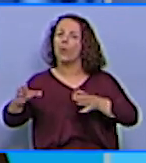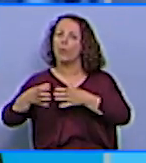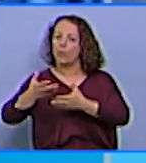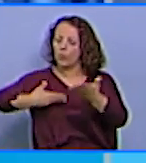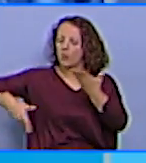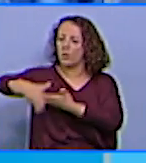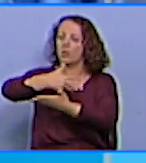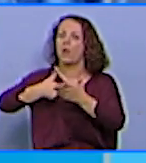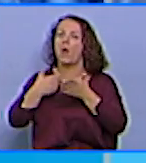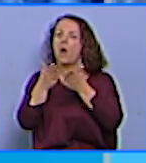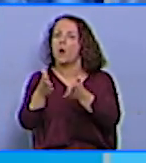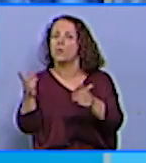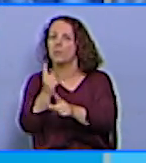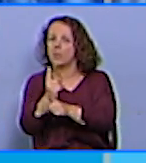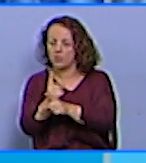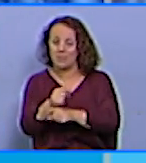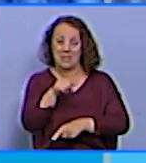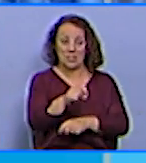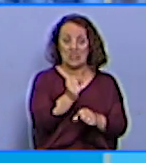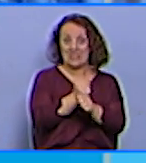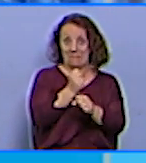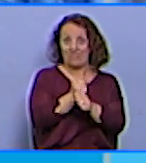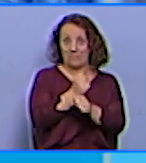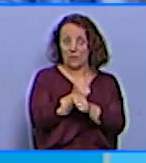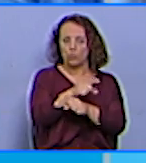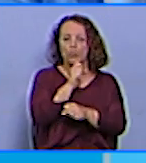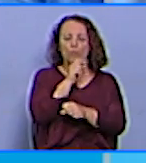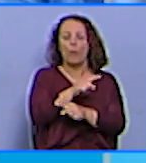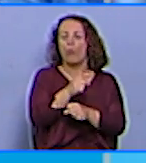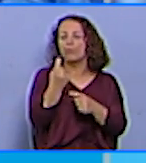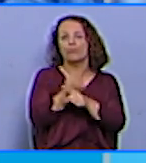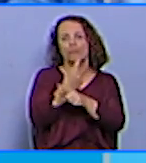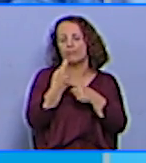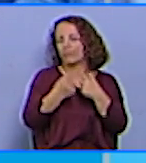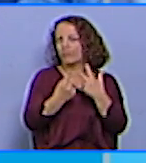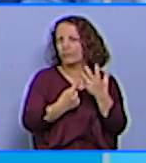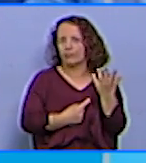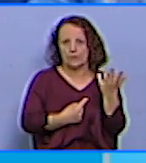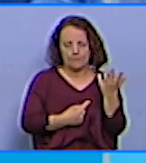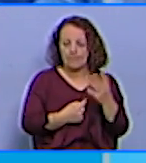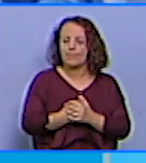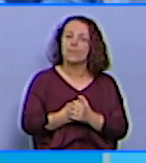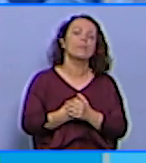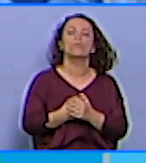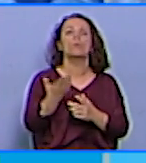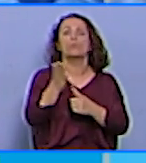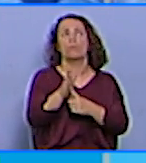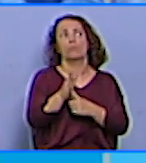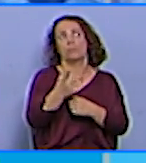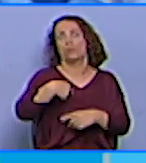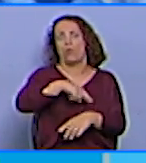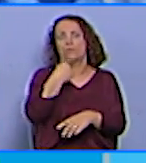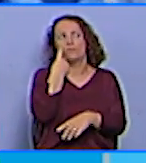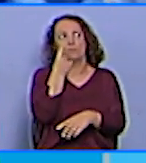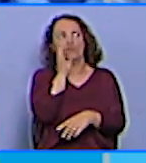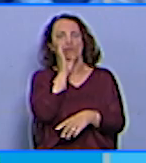estamos a viver, este serviço pode passar por muitas coisas. Ou, como vemos tantas vezes,